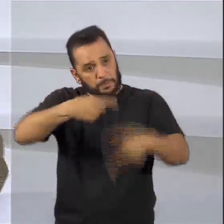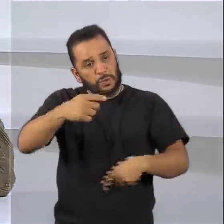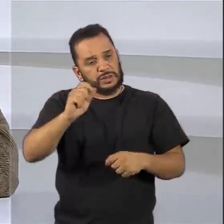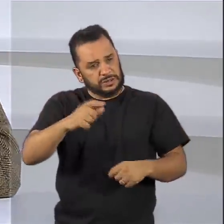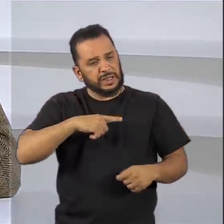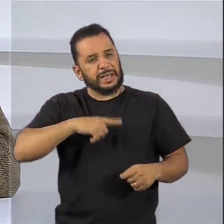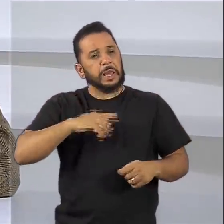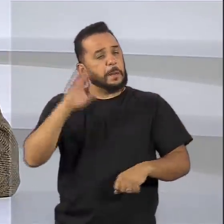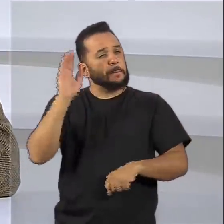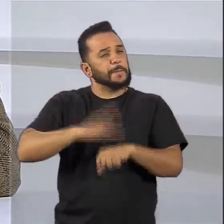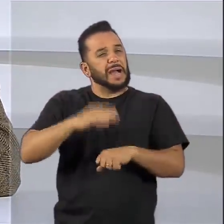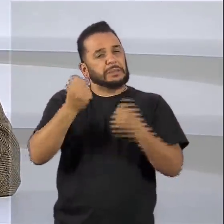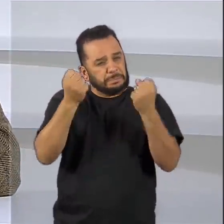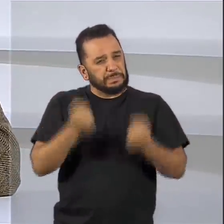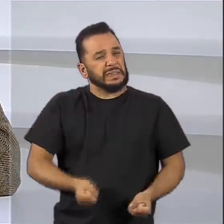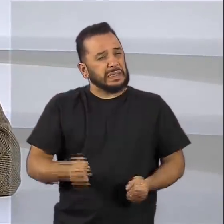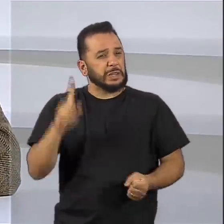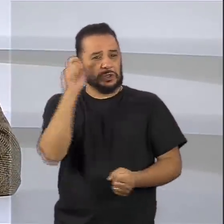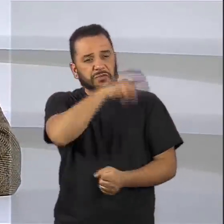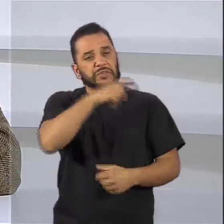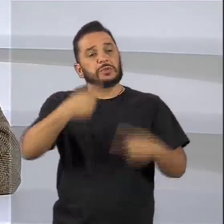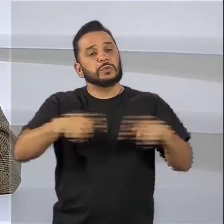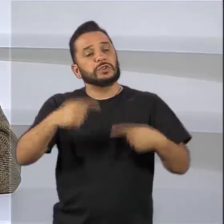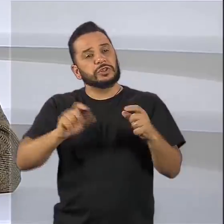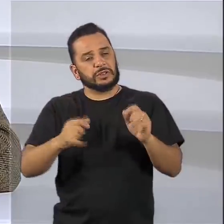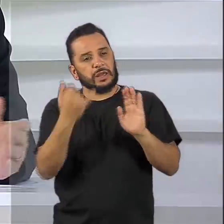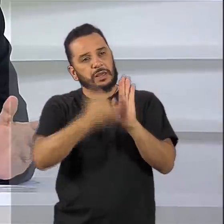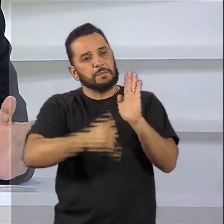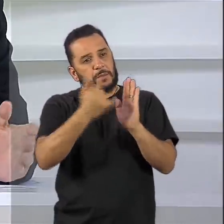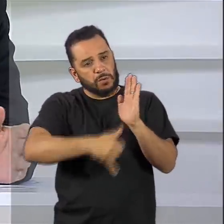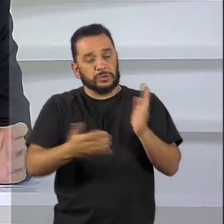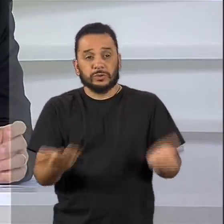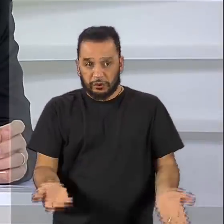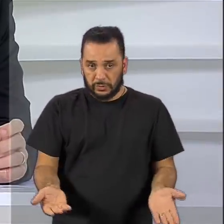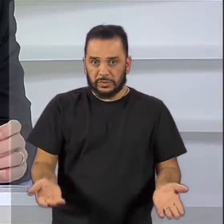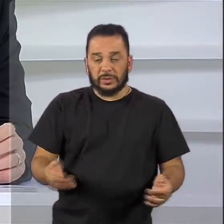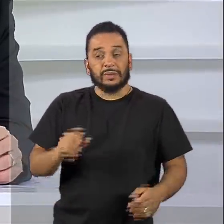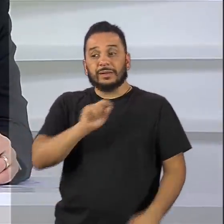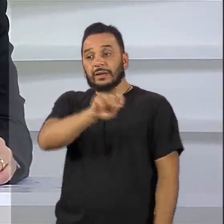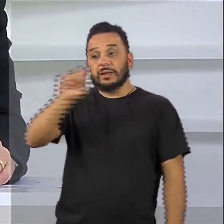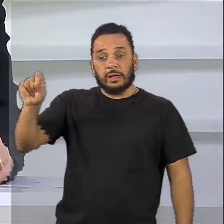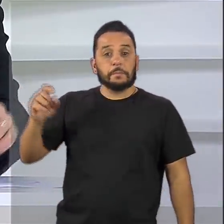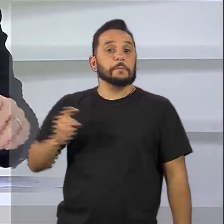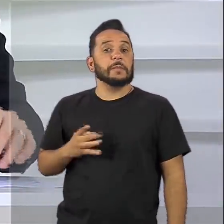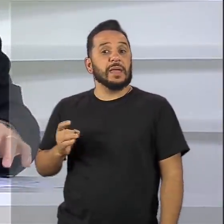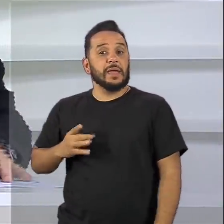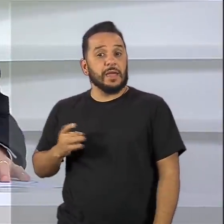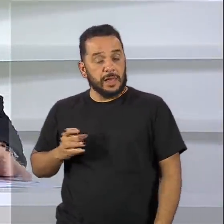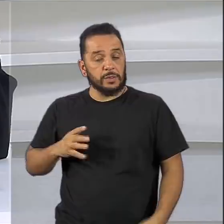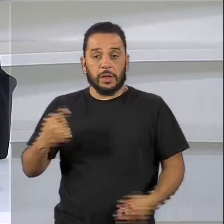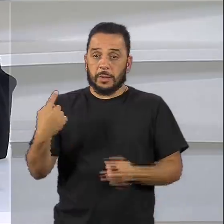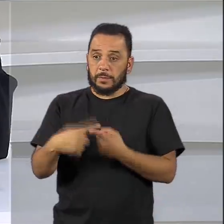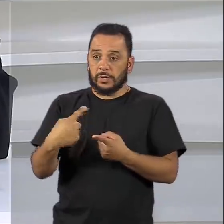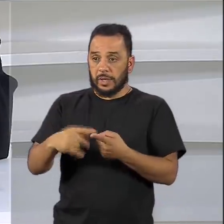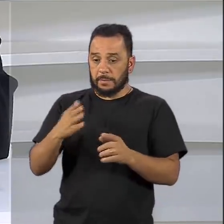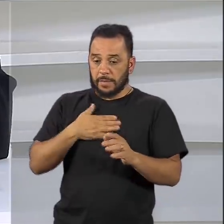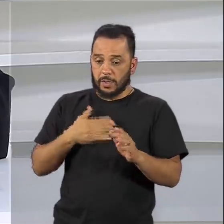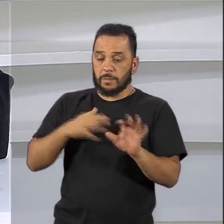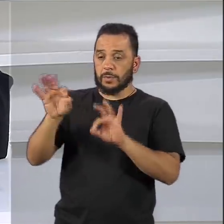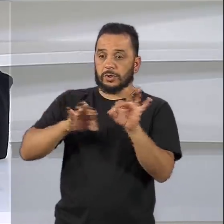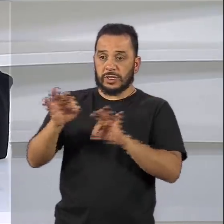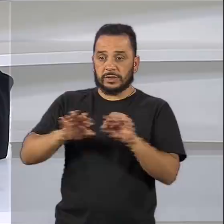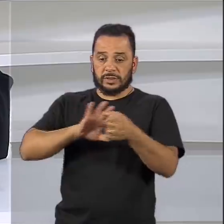duro, irresponsável, mas... Eles têm medo, porque eles vão falar, meu programa para segurança